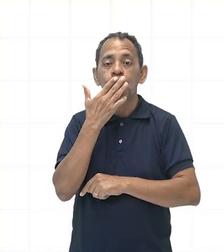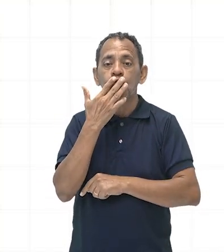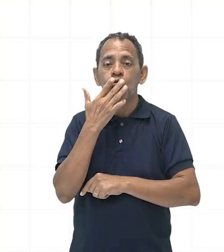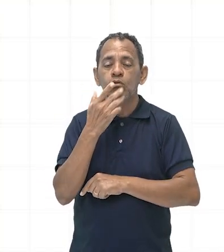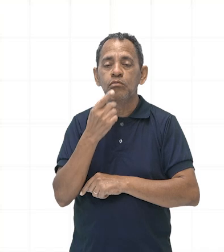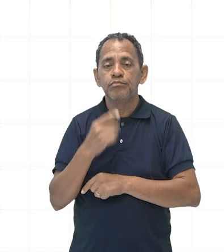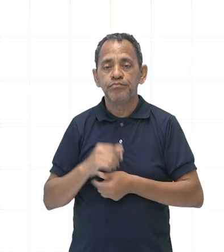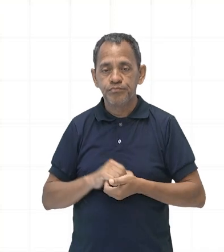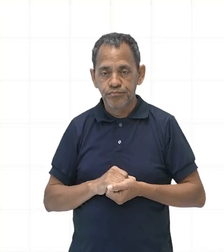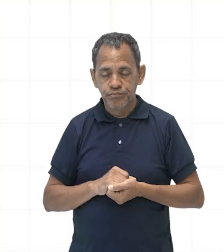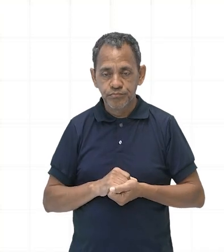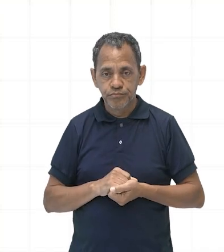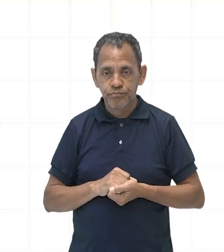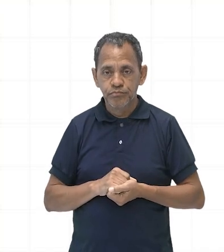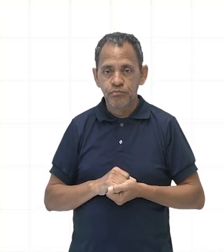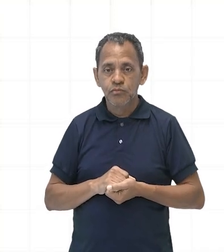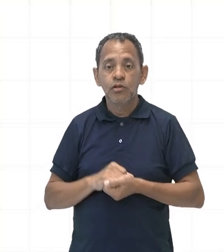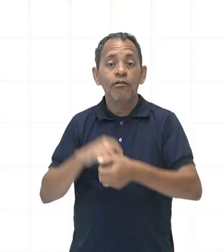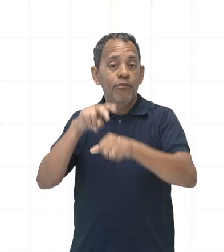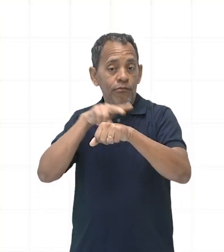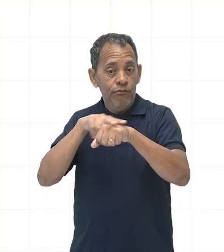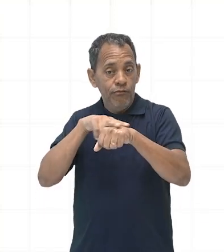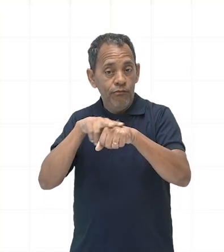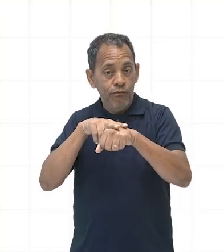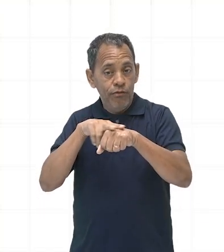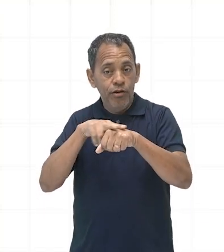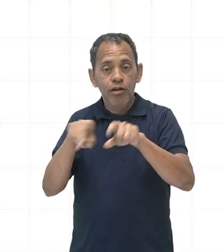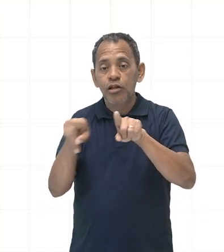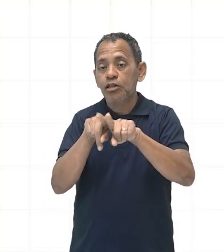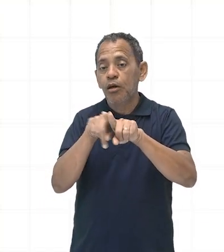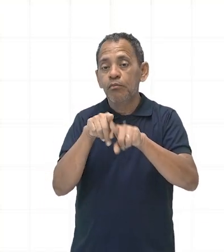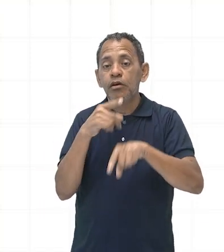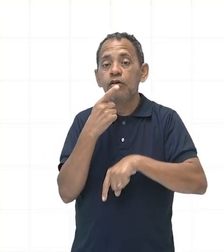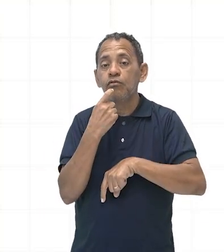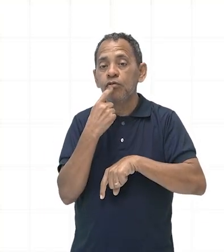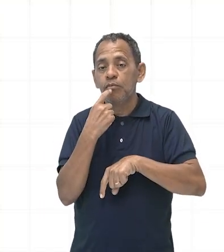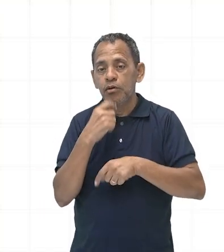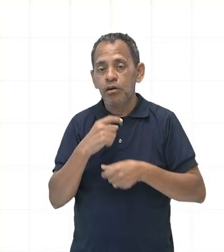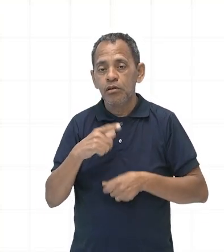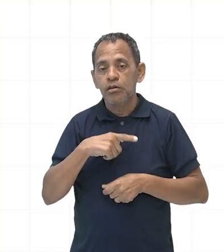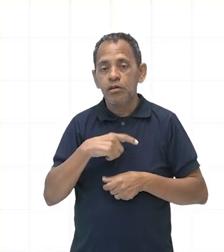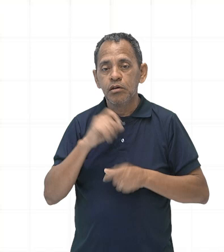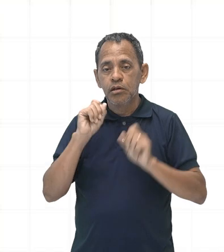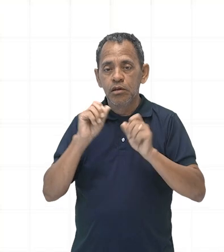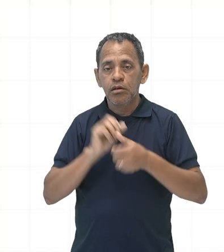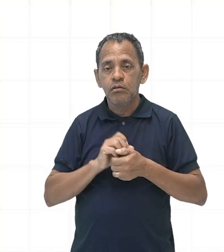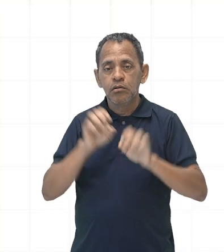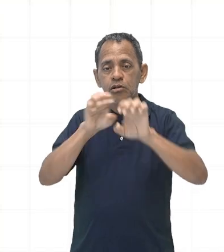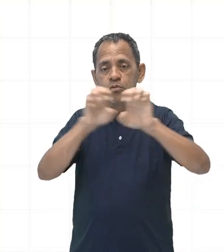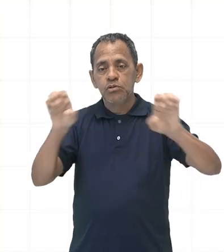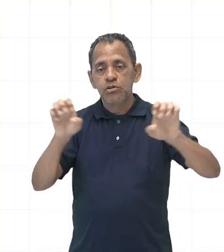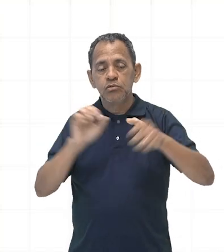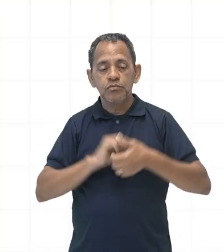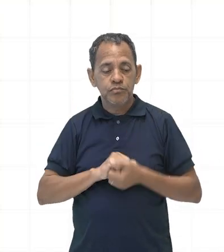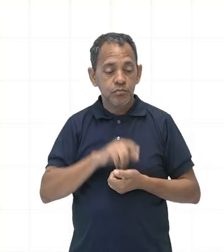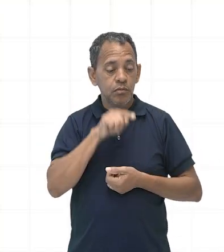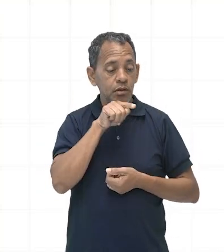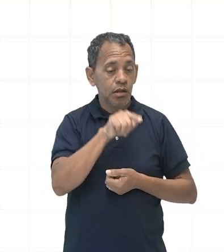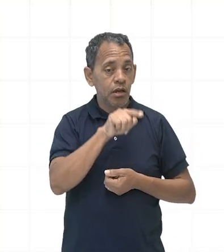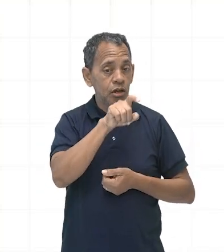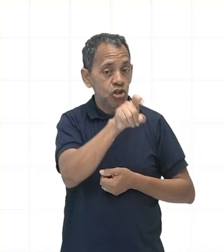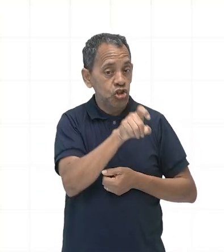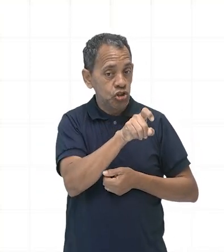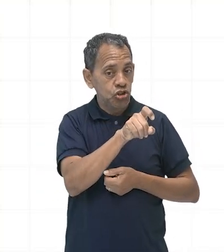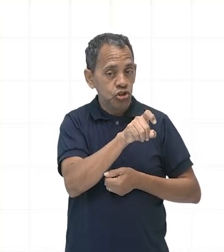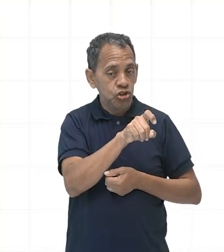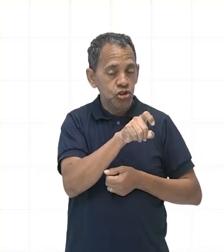Esse quadrado aqui, ó, que está pintado em verde e vermelho, que ele vai ter exatamente qual expressão?